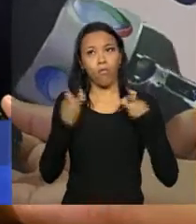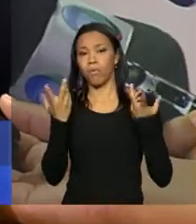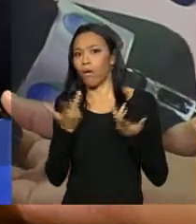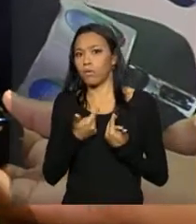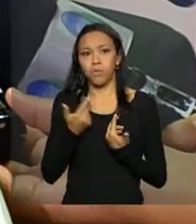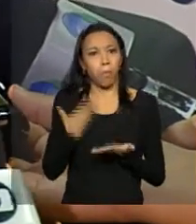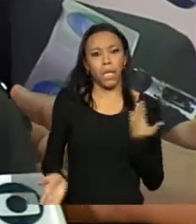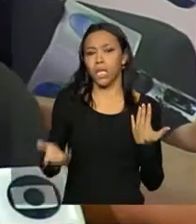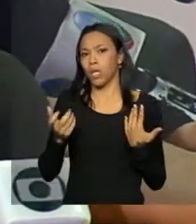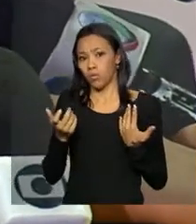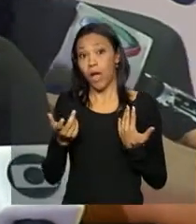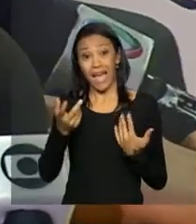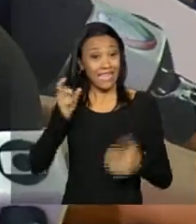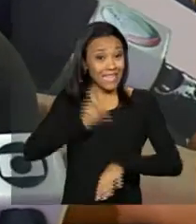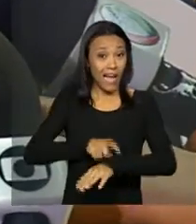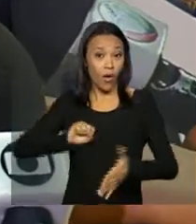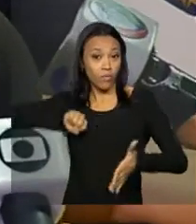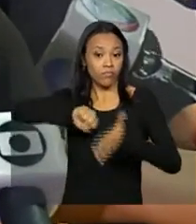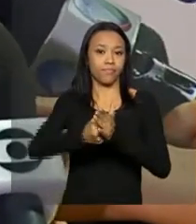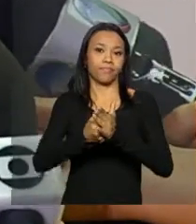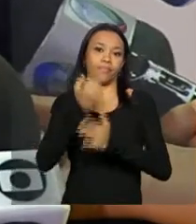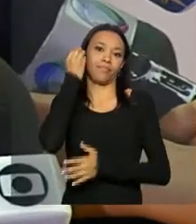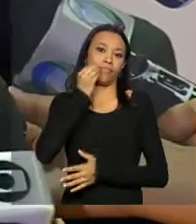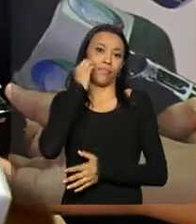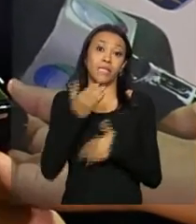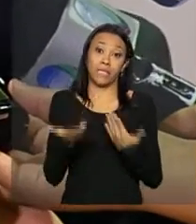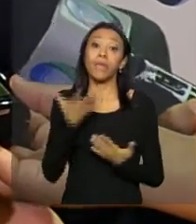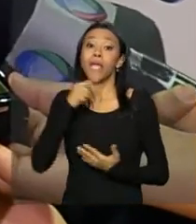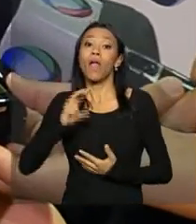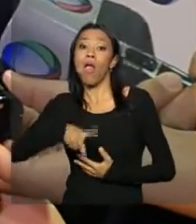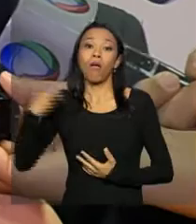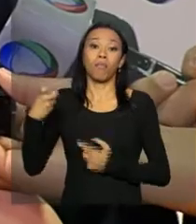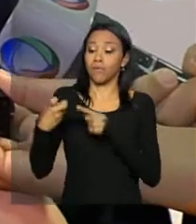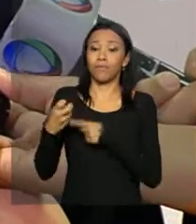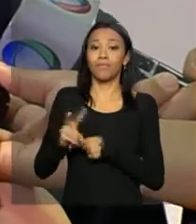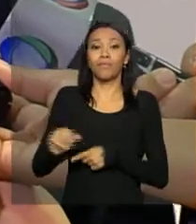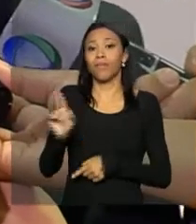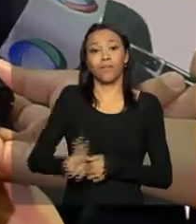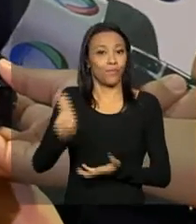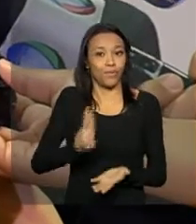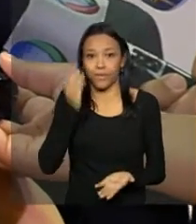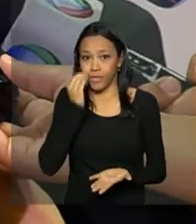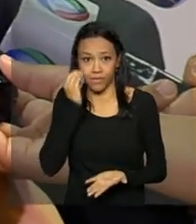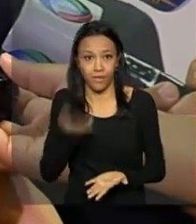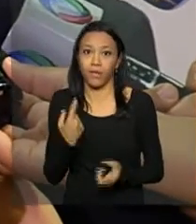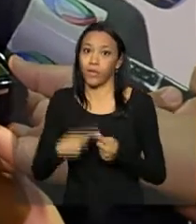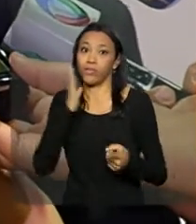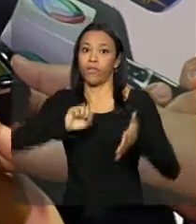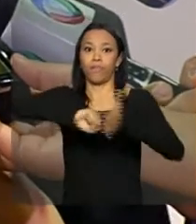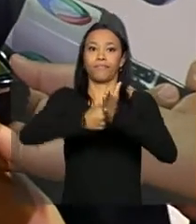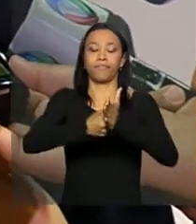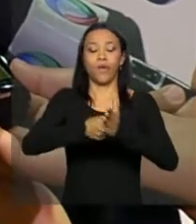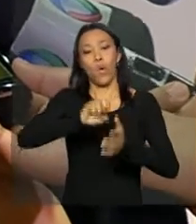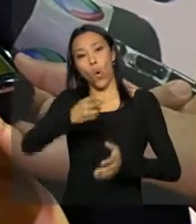imediatamente o bloqueio desse aparelho. Portanto, ele não terá nenhuma utilidade após o cidadão entrar em contato ou com a operadora